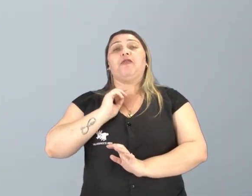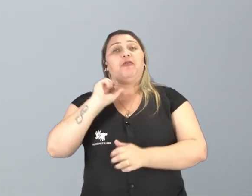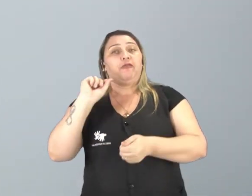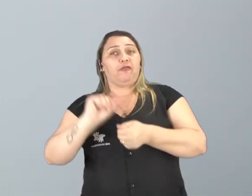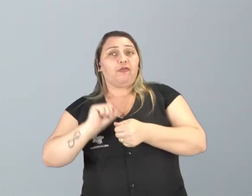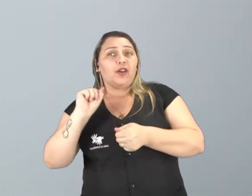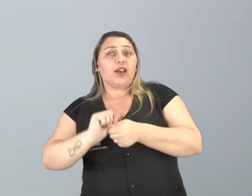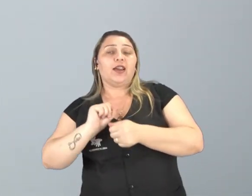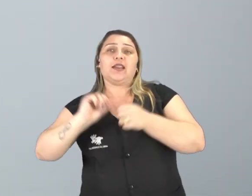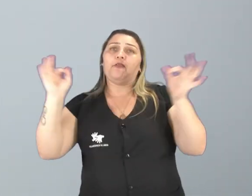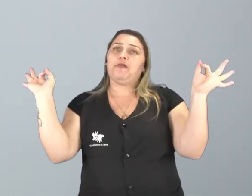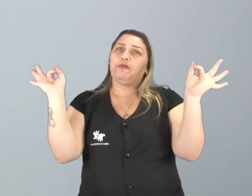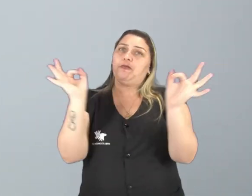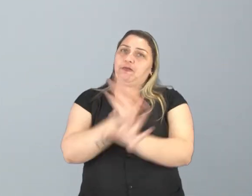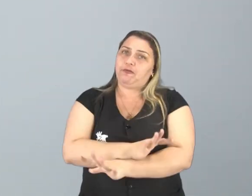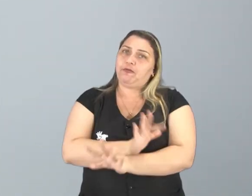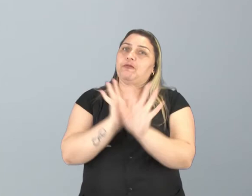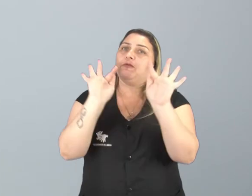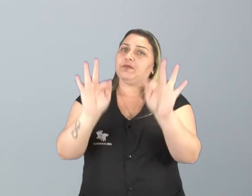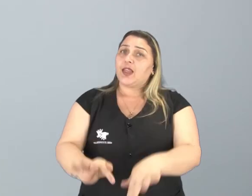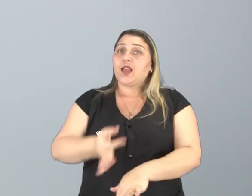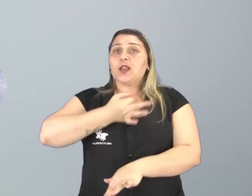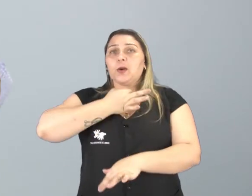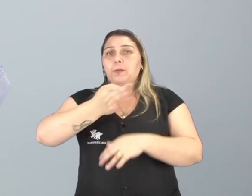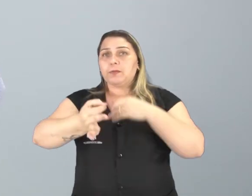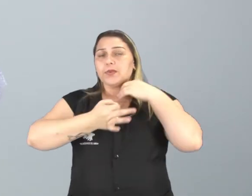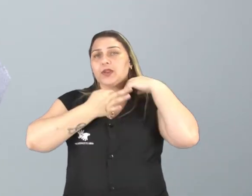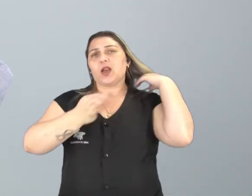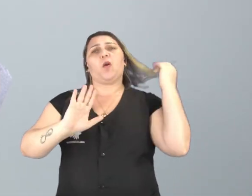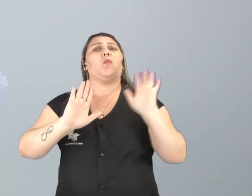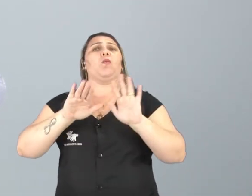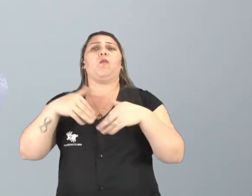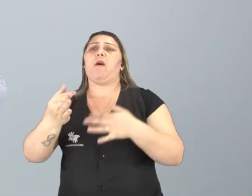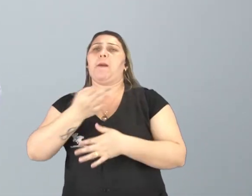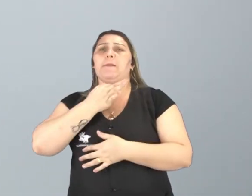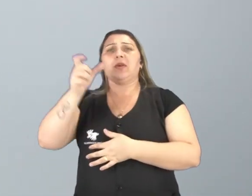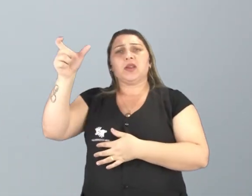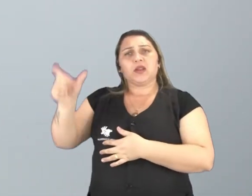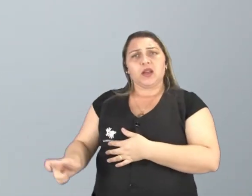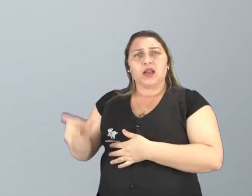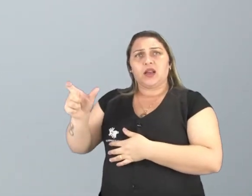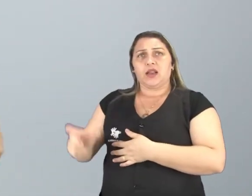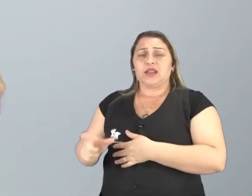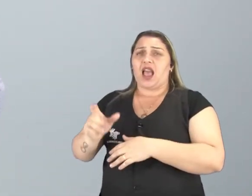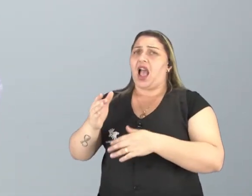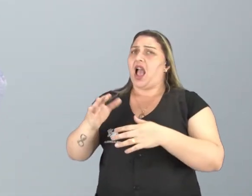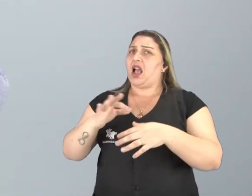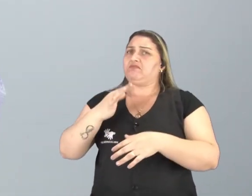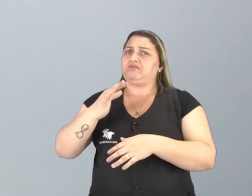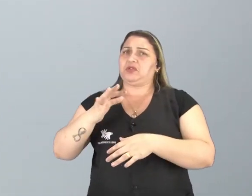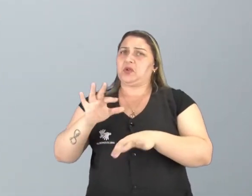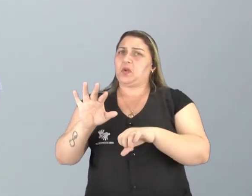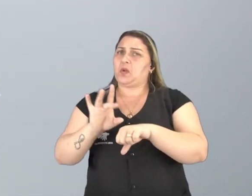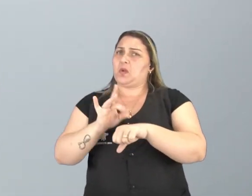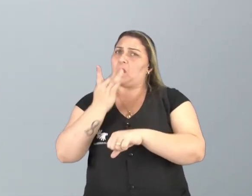conclusão da opinião dela. E qual é a opinião dela? Que apesar da cor, da classe social,